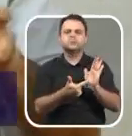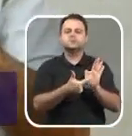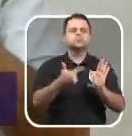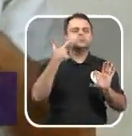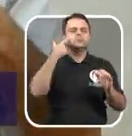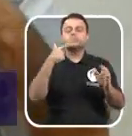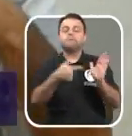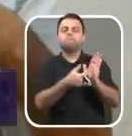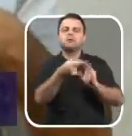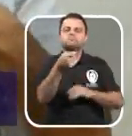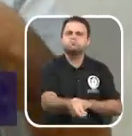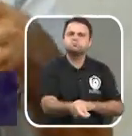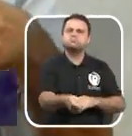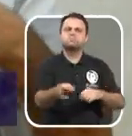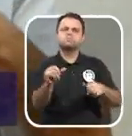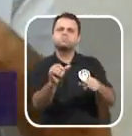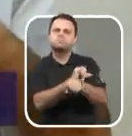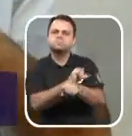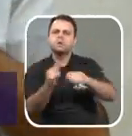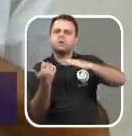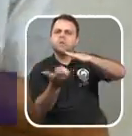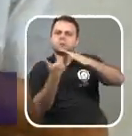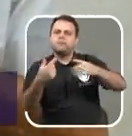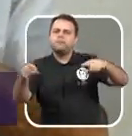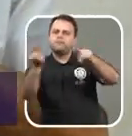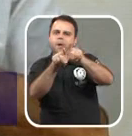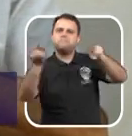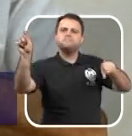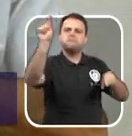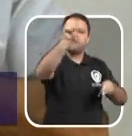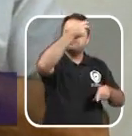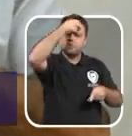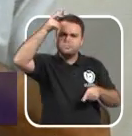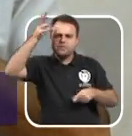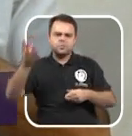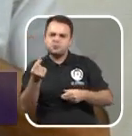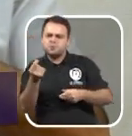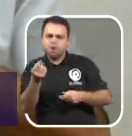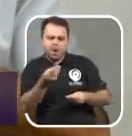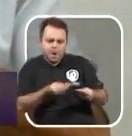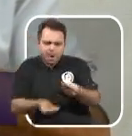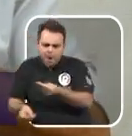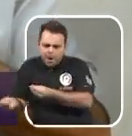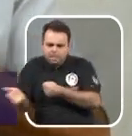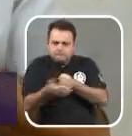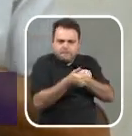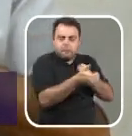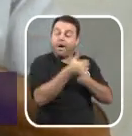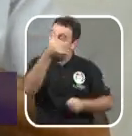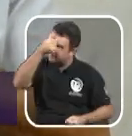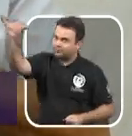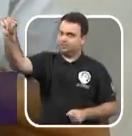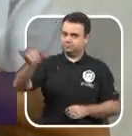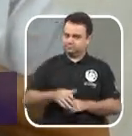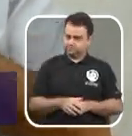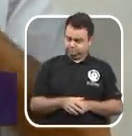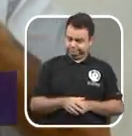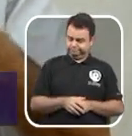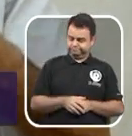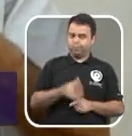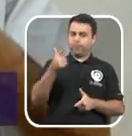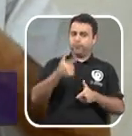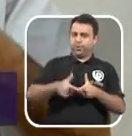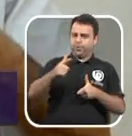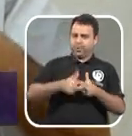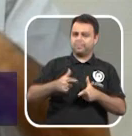gente dificulta essas manobras, essas falcatruas que existem. E tem um outro problema sério no